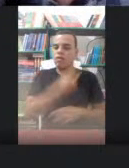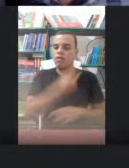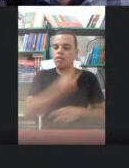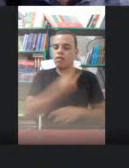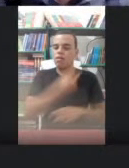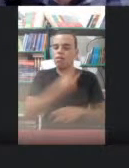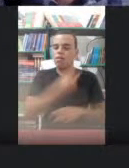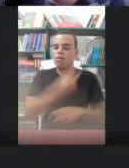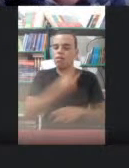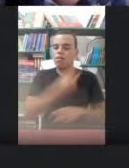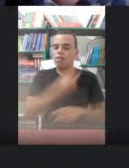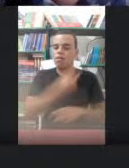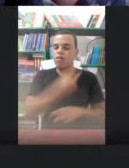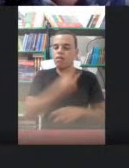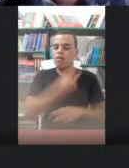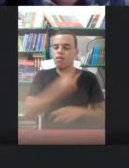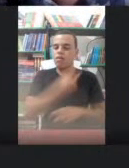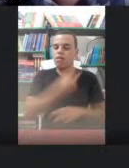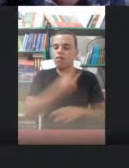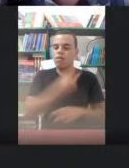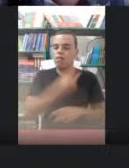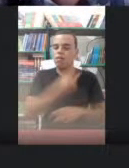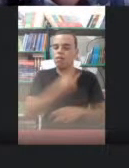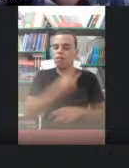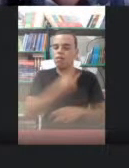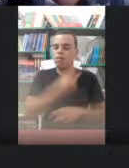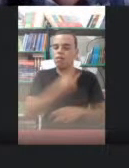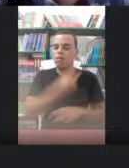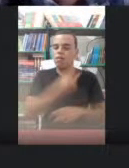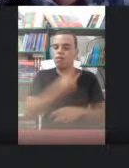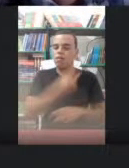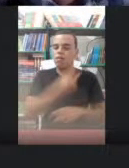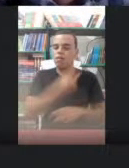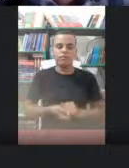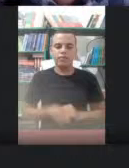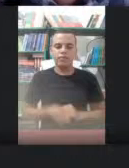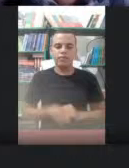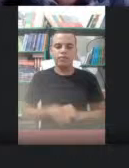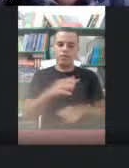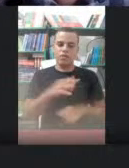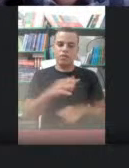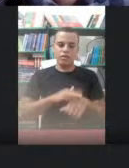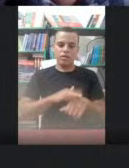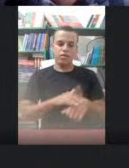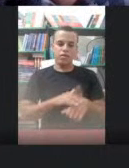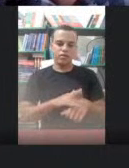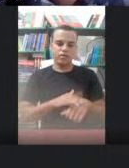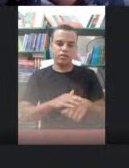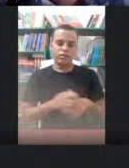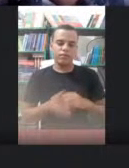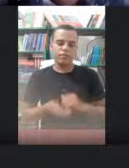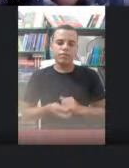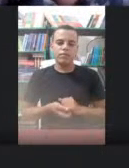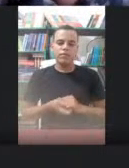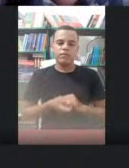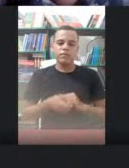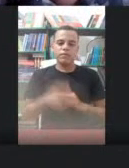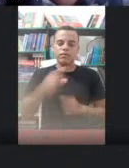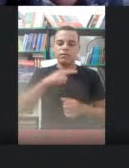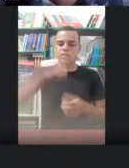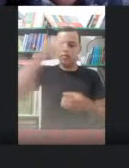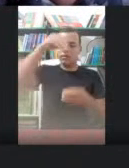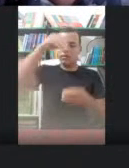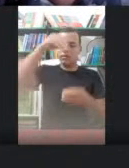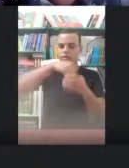basicamente as doenças cardiovasculares como um todo, as causas externas, as doenças